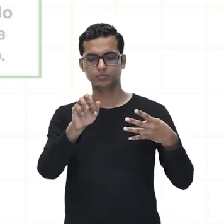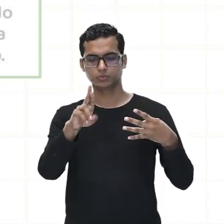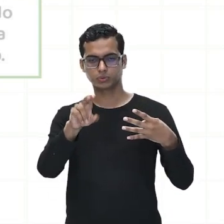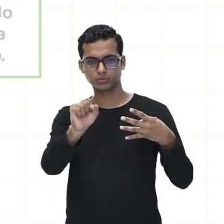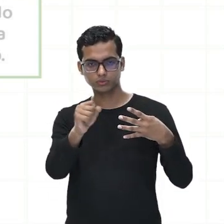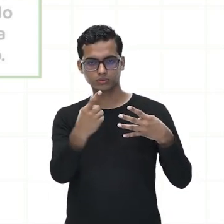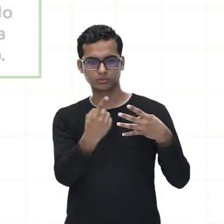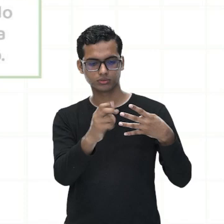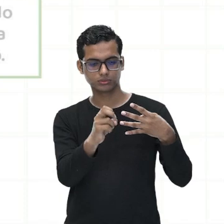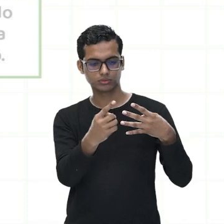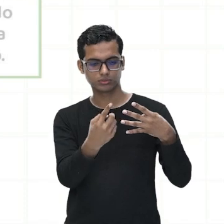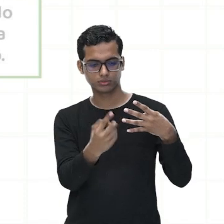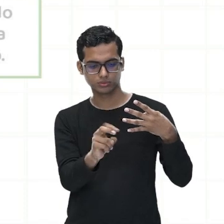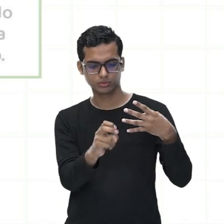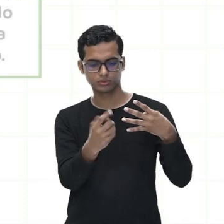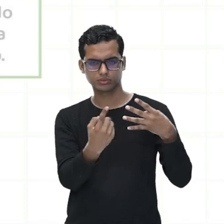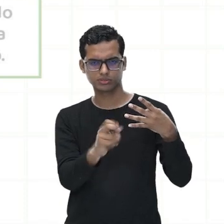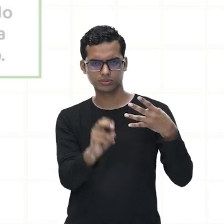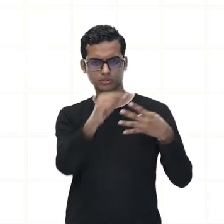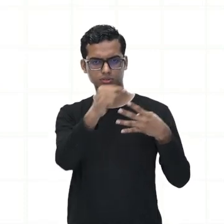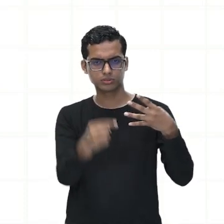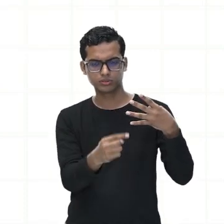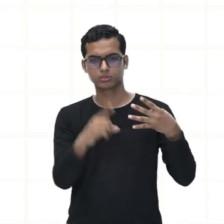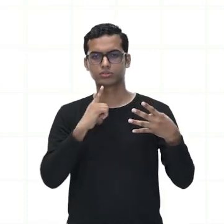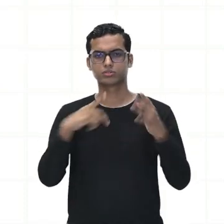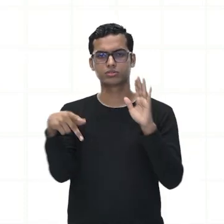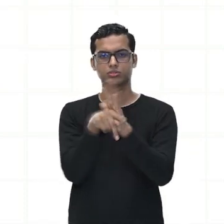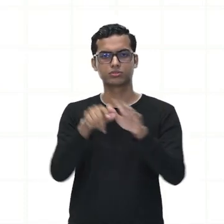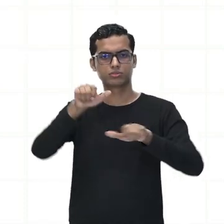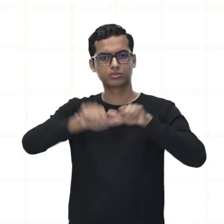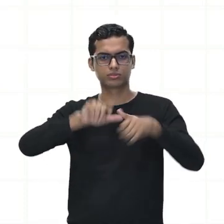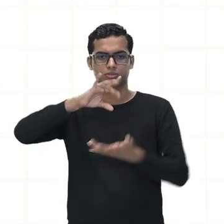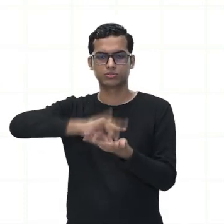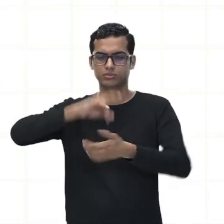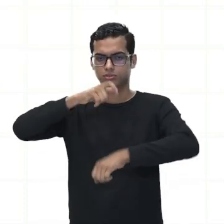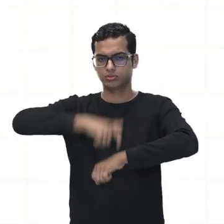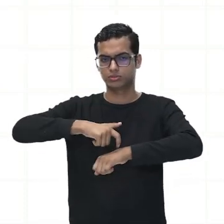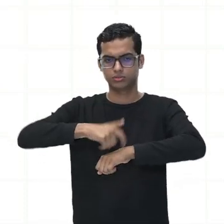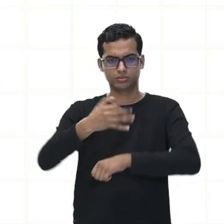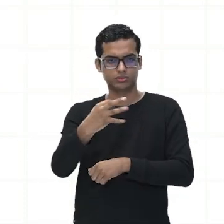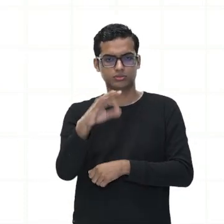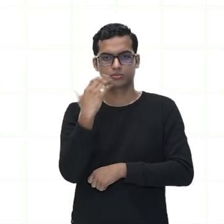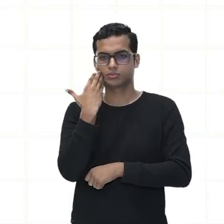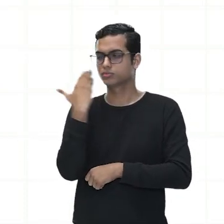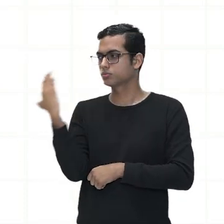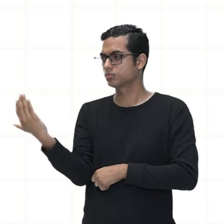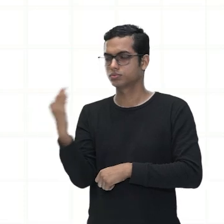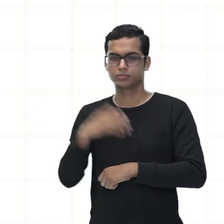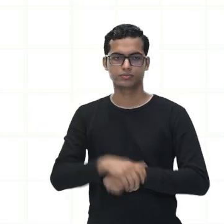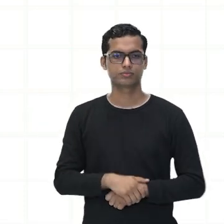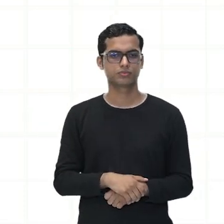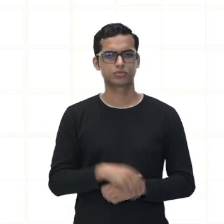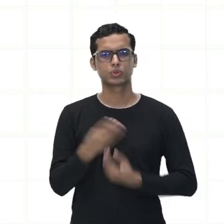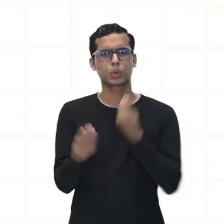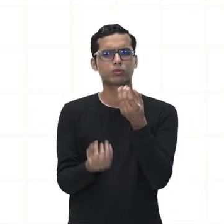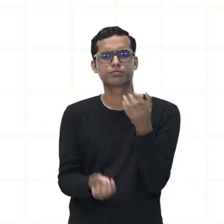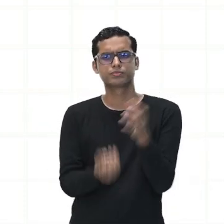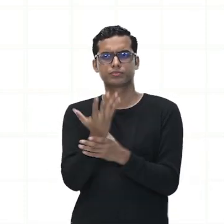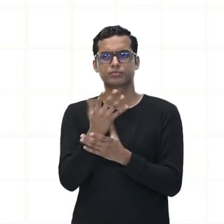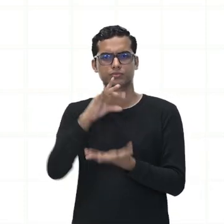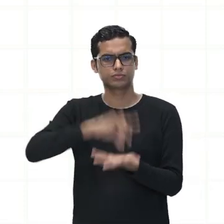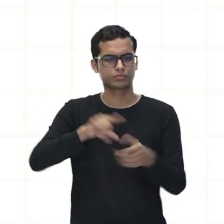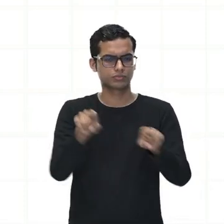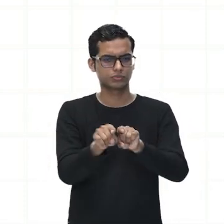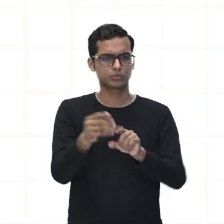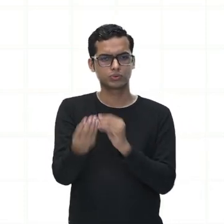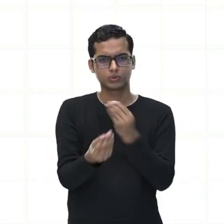a mudança do fuso horário. E como que foi criado isso,